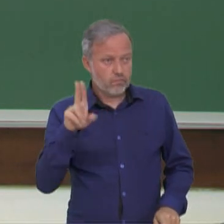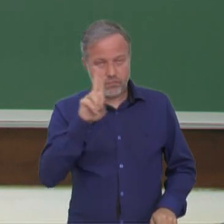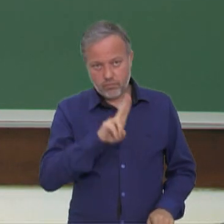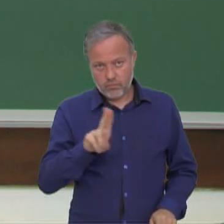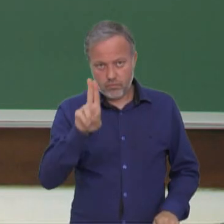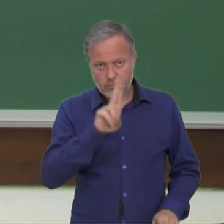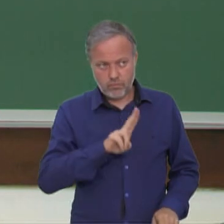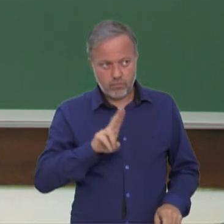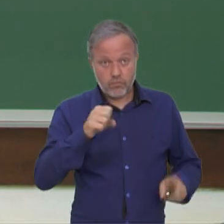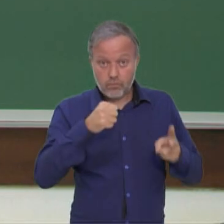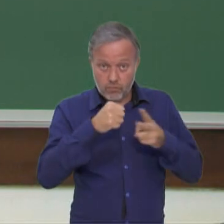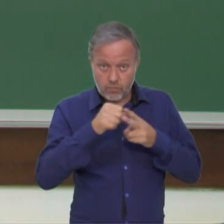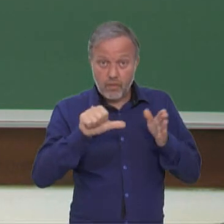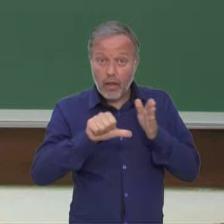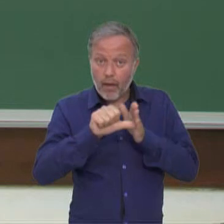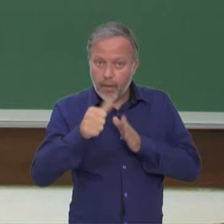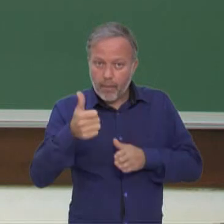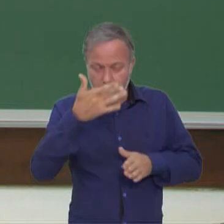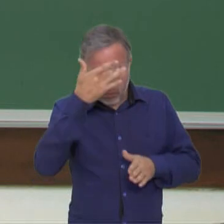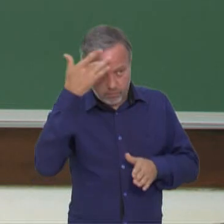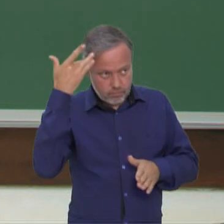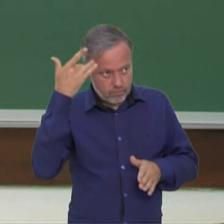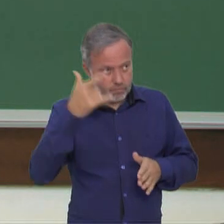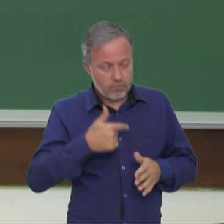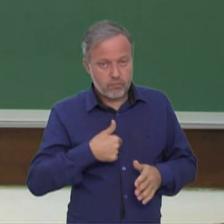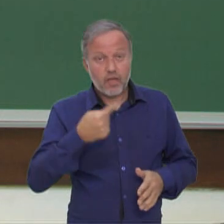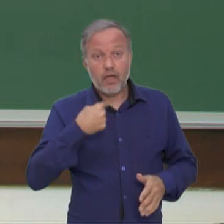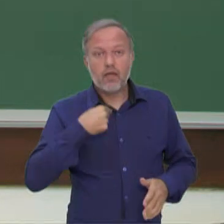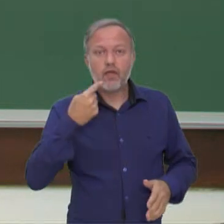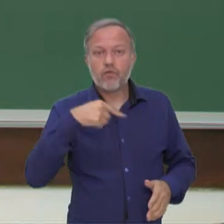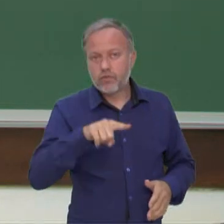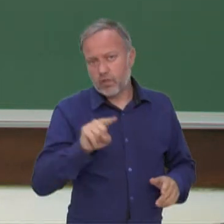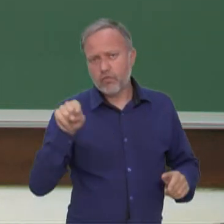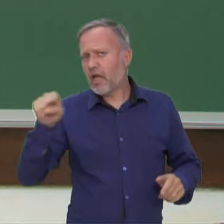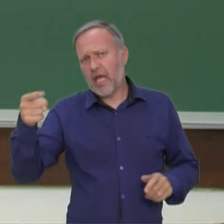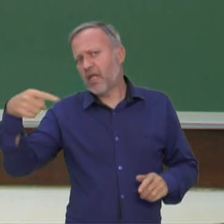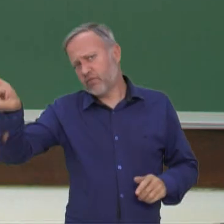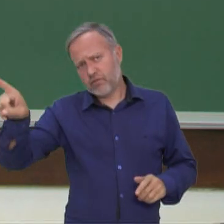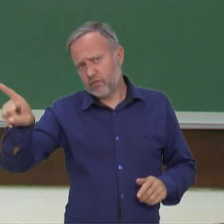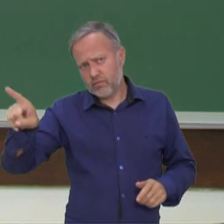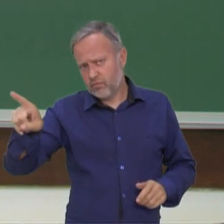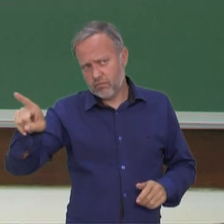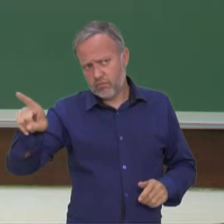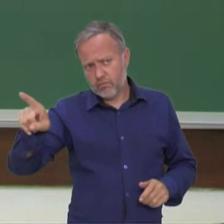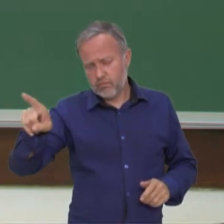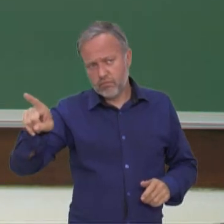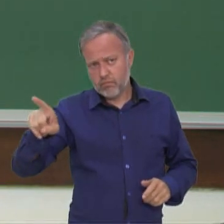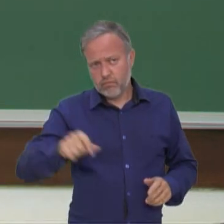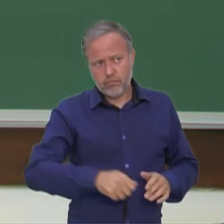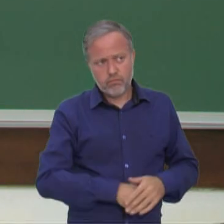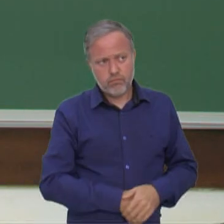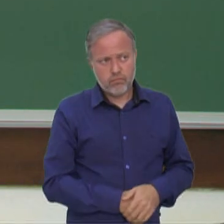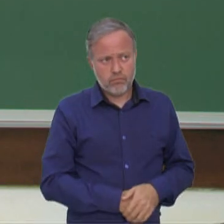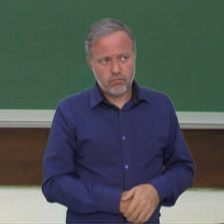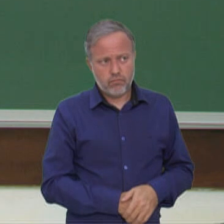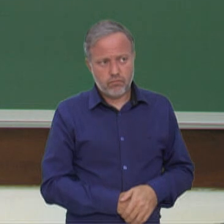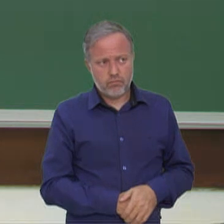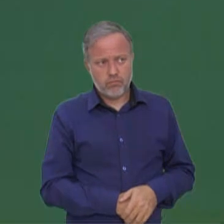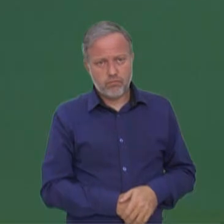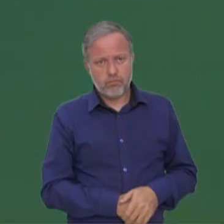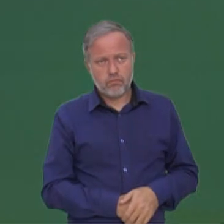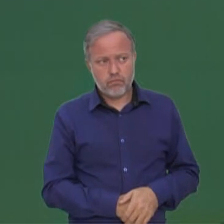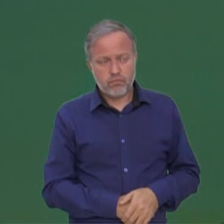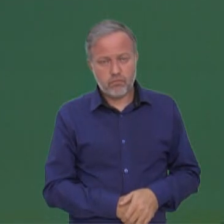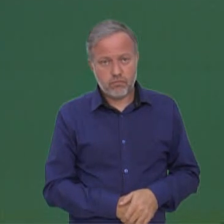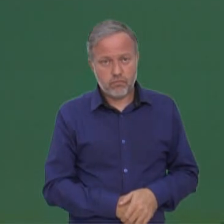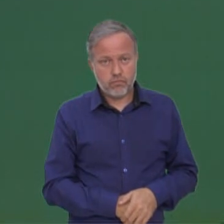verbos em primeira pessoa. Eu vou dizer eu fui, não ela foi, ou ela fui, né? Não tem sentido. E